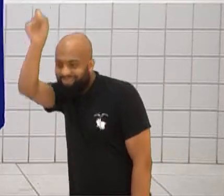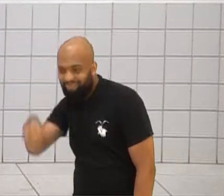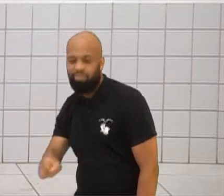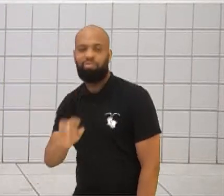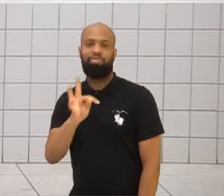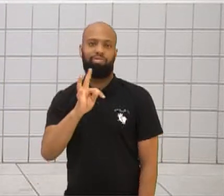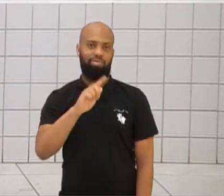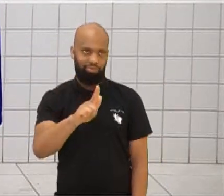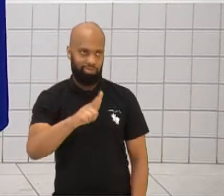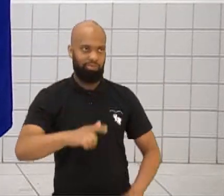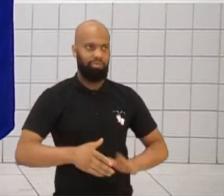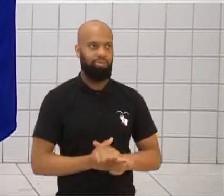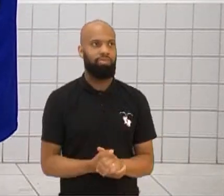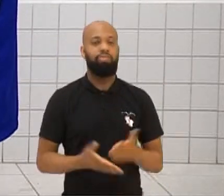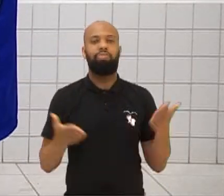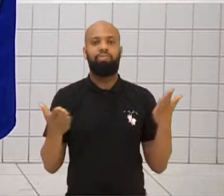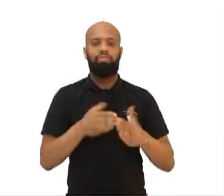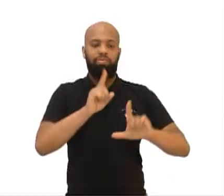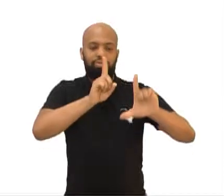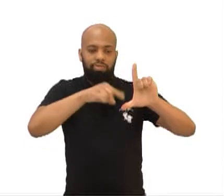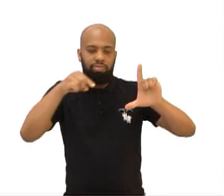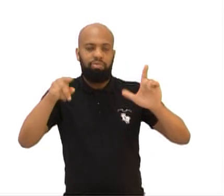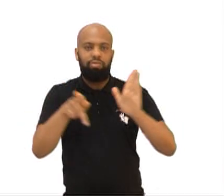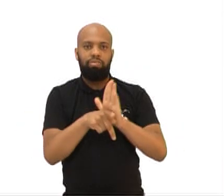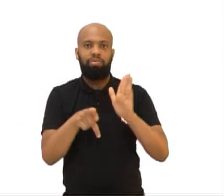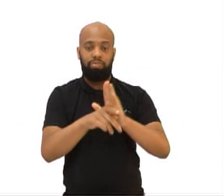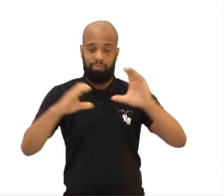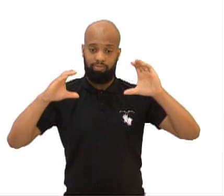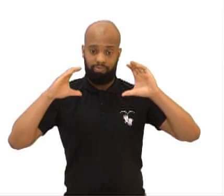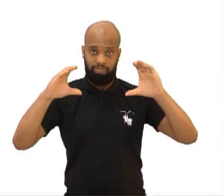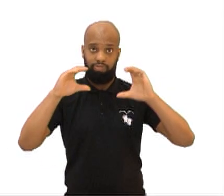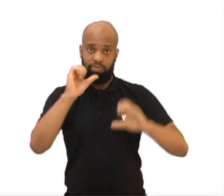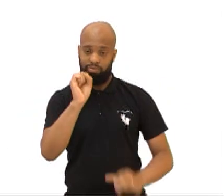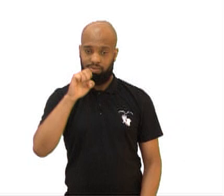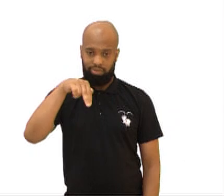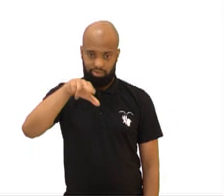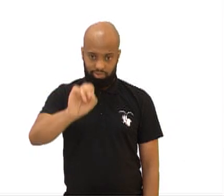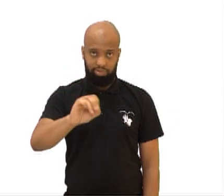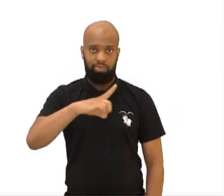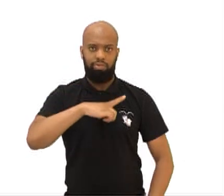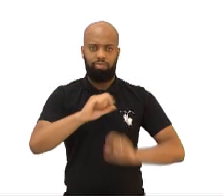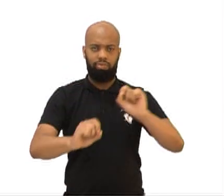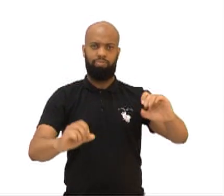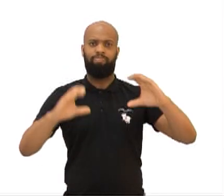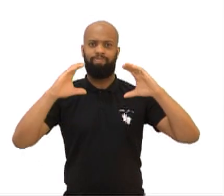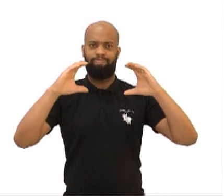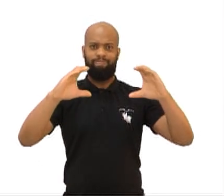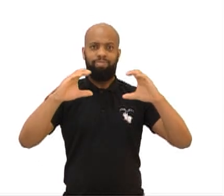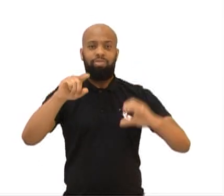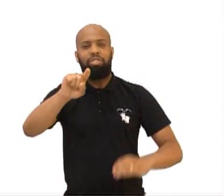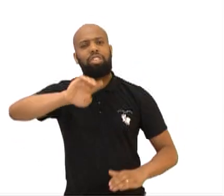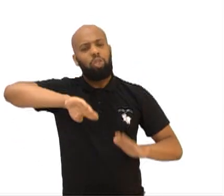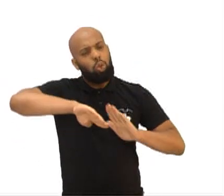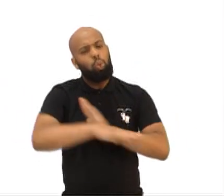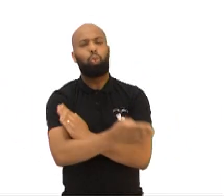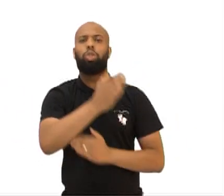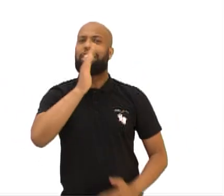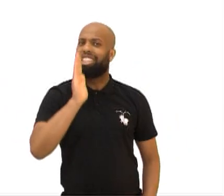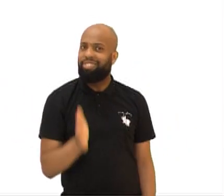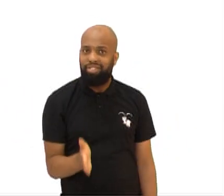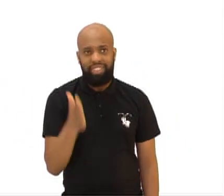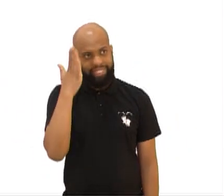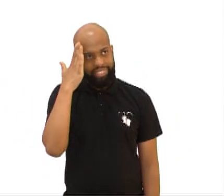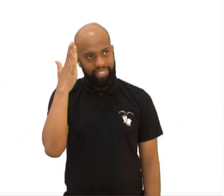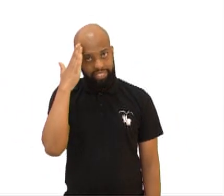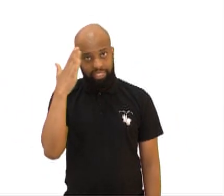professora. O gráfico da função seno, então. Esse gráfico é aquela funçãozinha que você já está acostumadinho a ver, né?